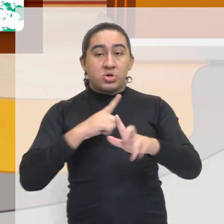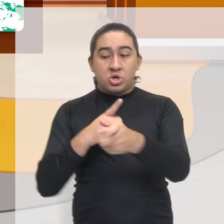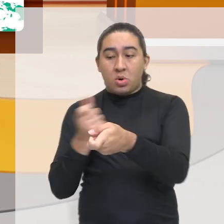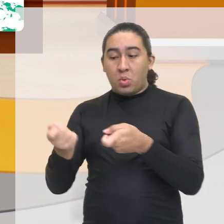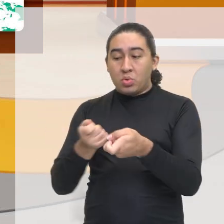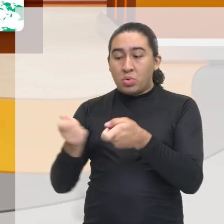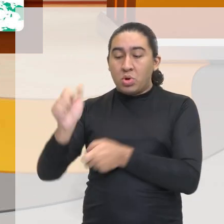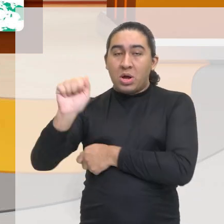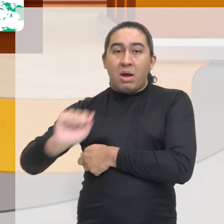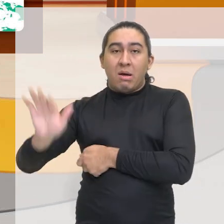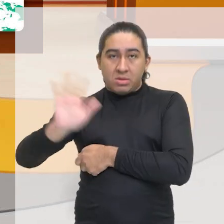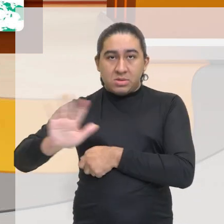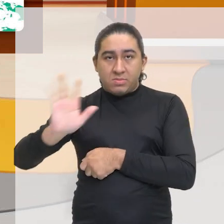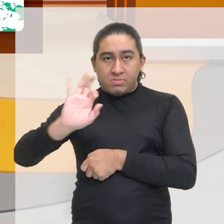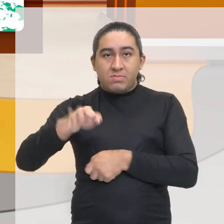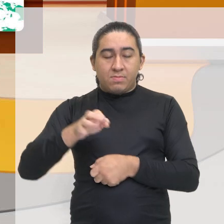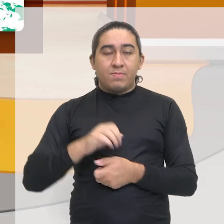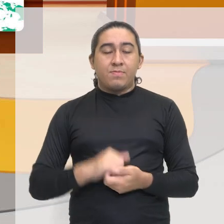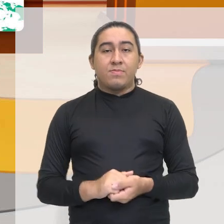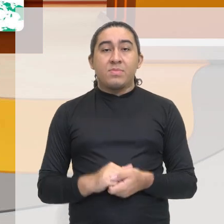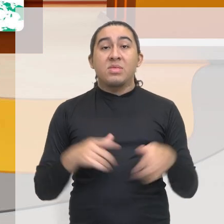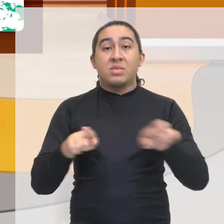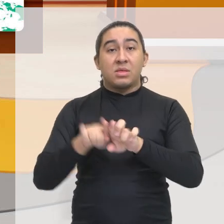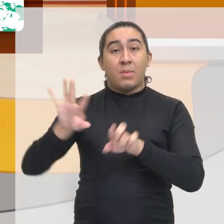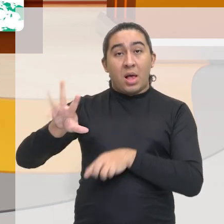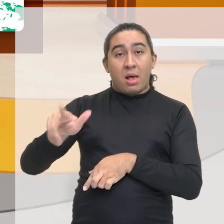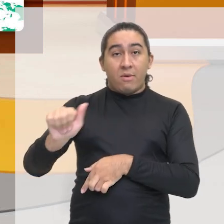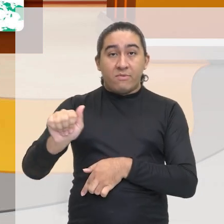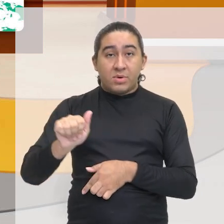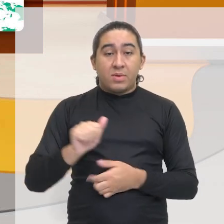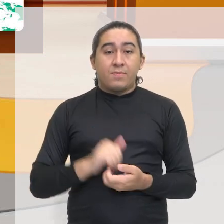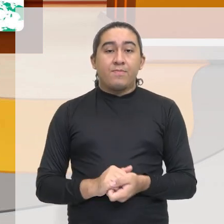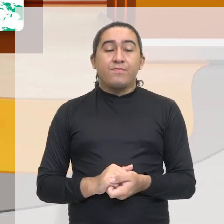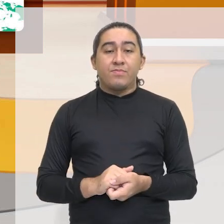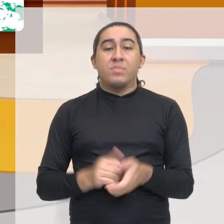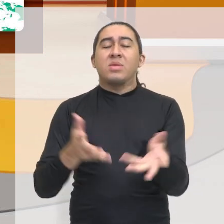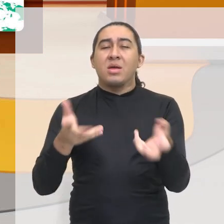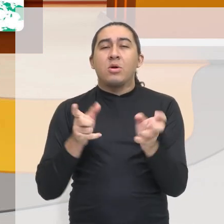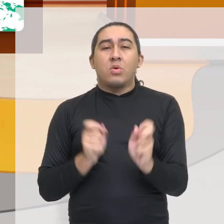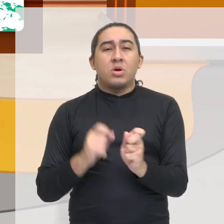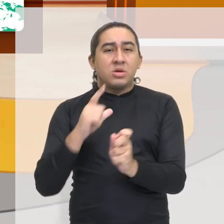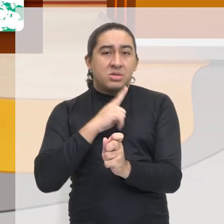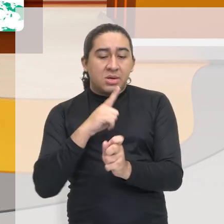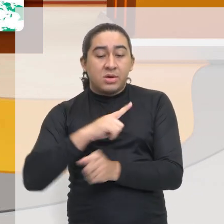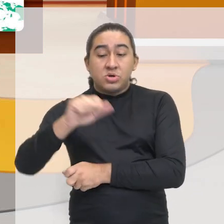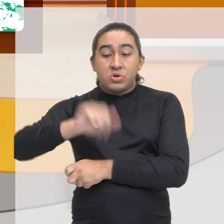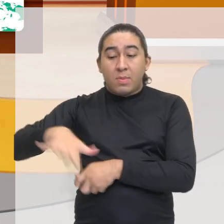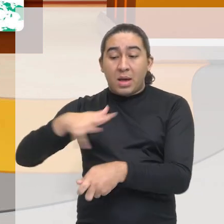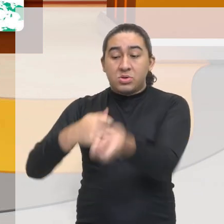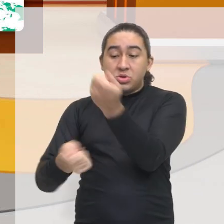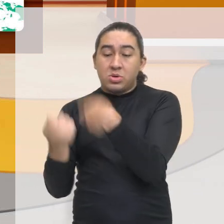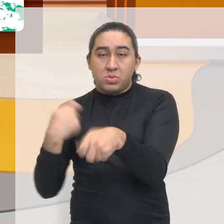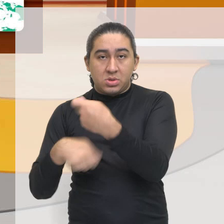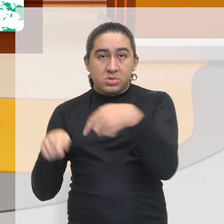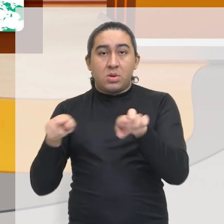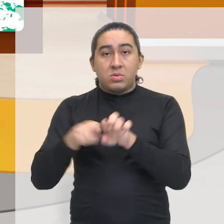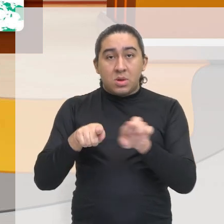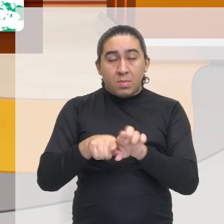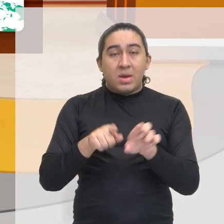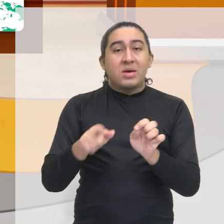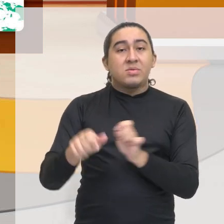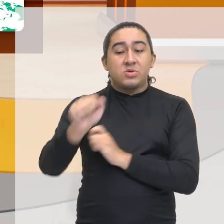a Ásia e a África, né, em busca ali de mercados consumidores, em busca